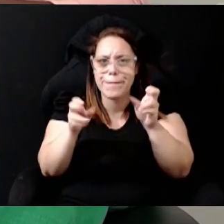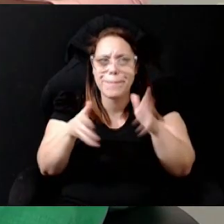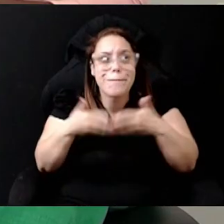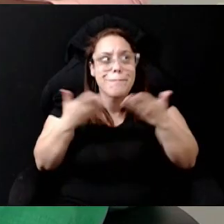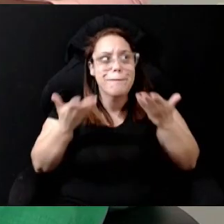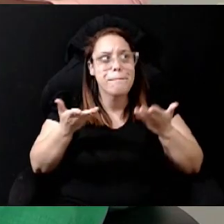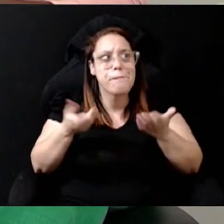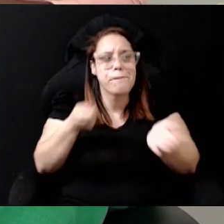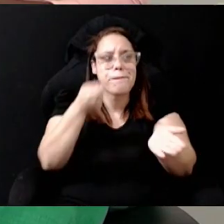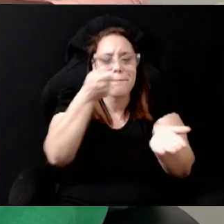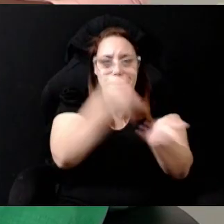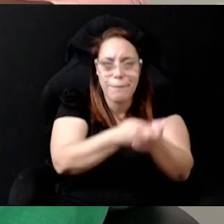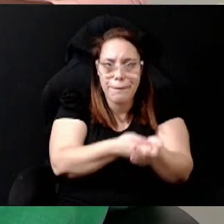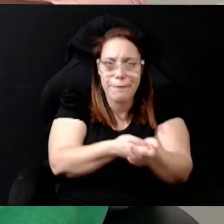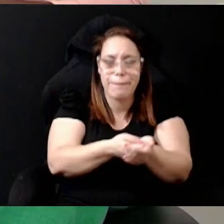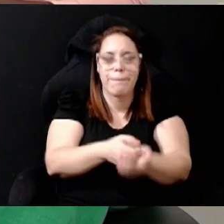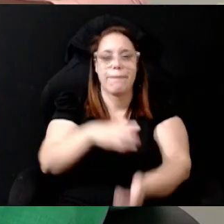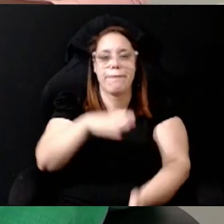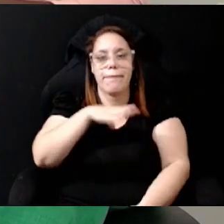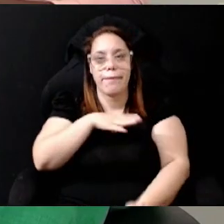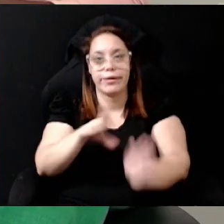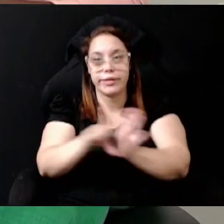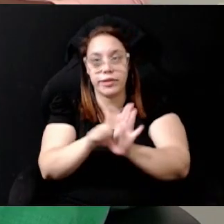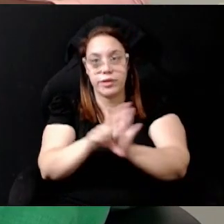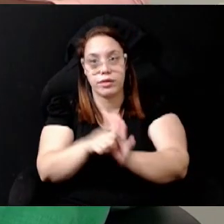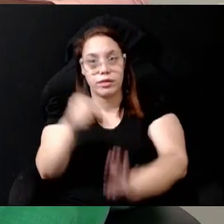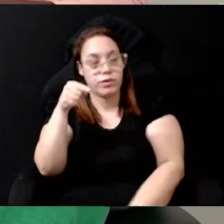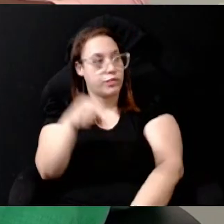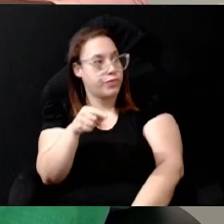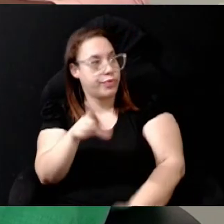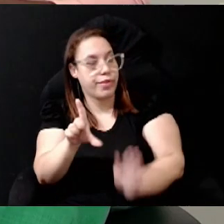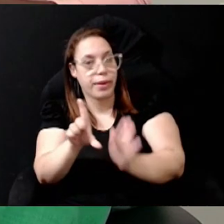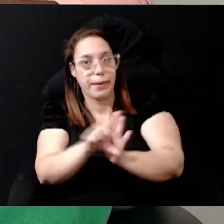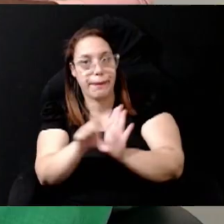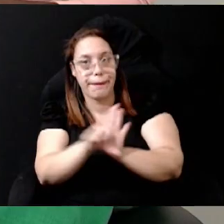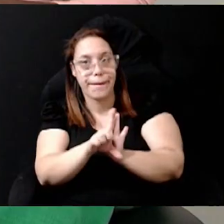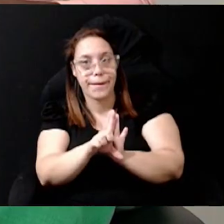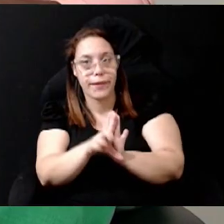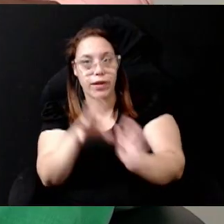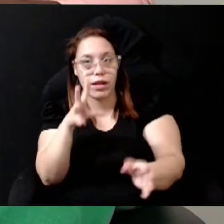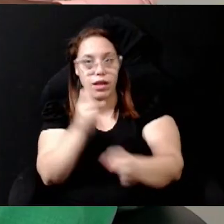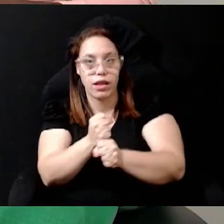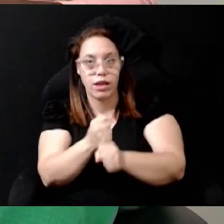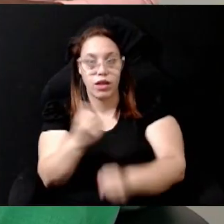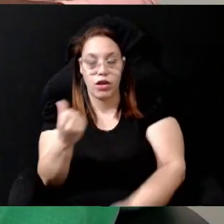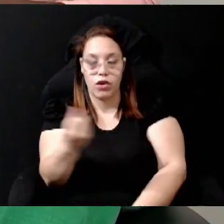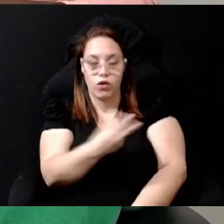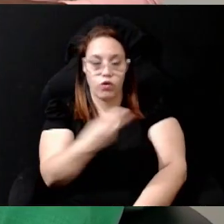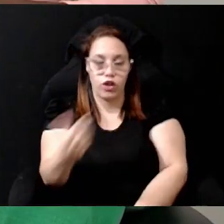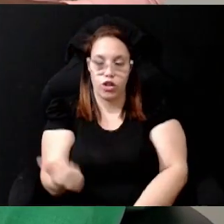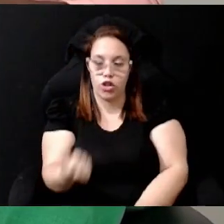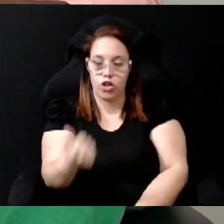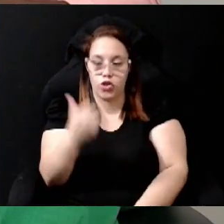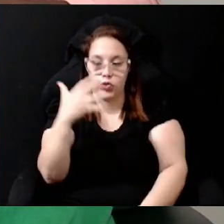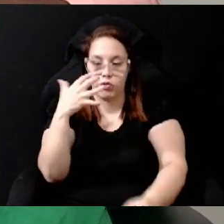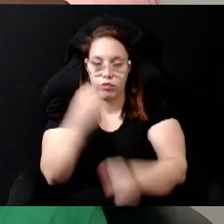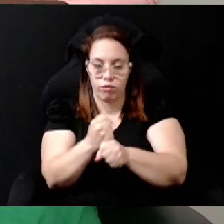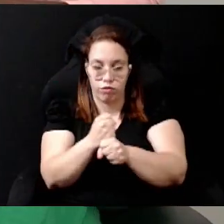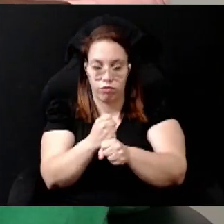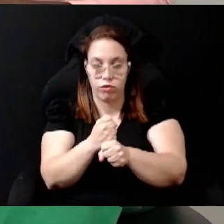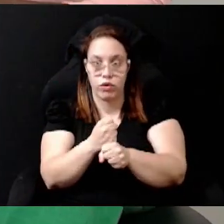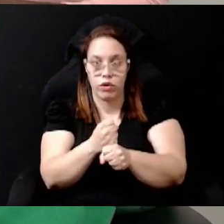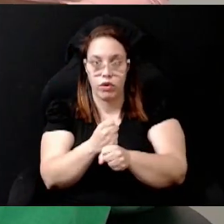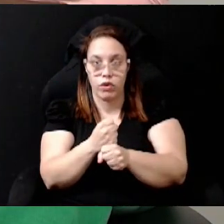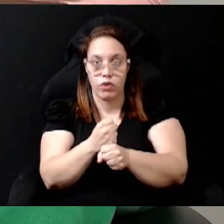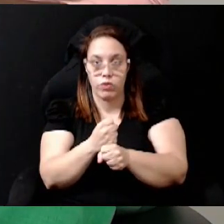abordar aqui a nossa cidade, como que ela é aplicada aqui no município, a lei? Essa lei, ela está completando, né? Tem 21 anos,